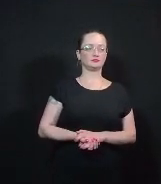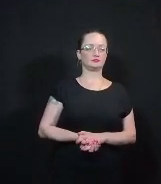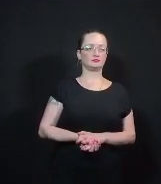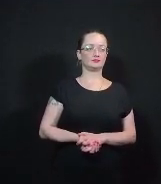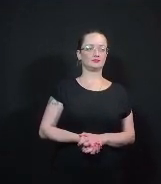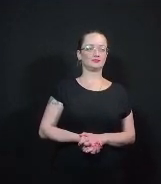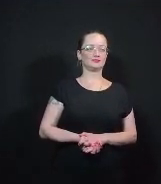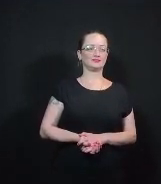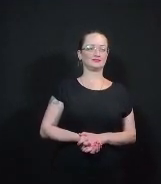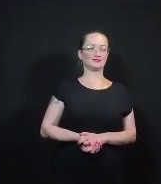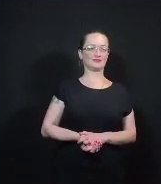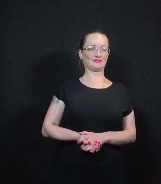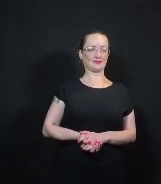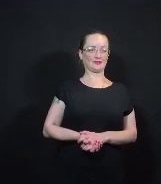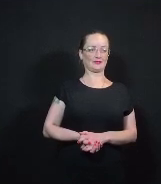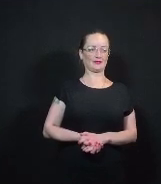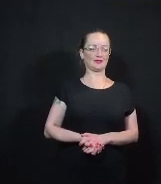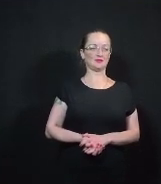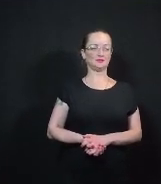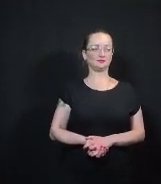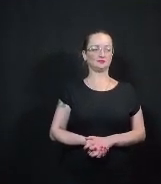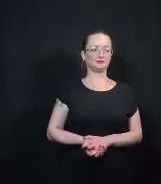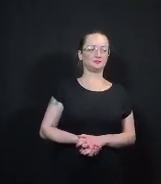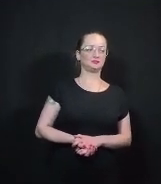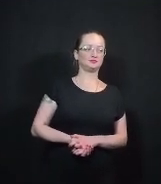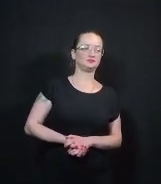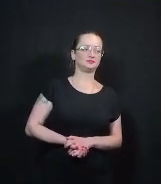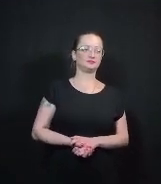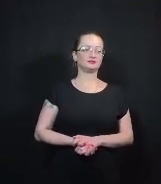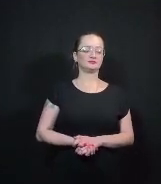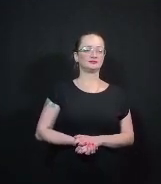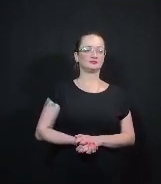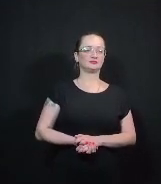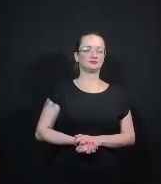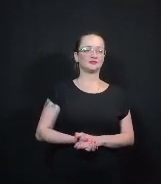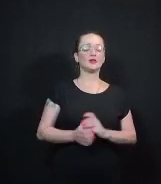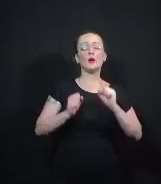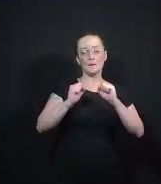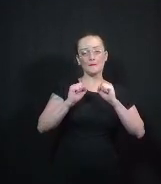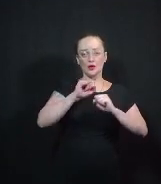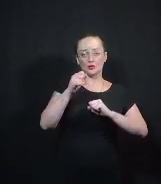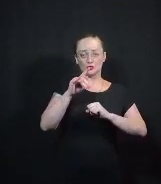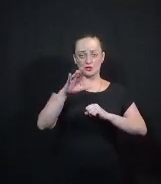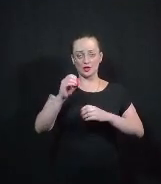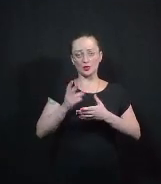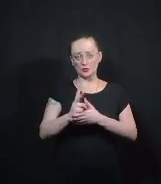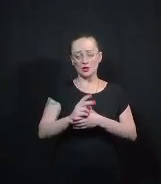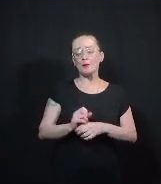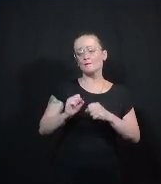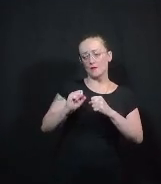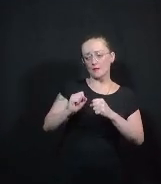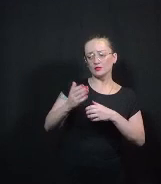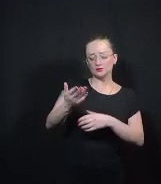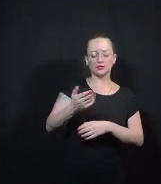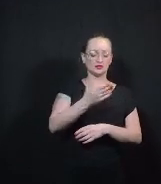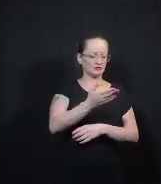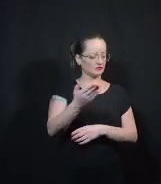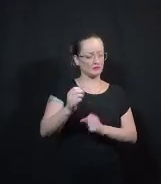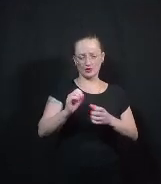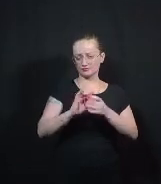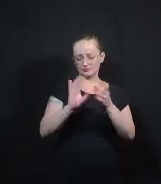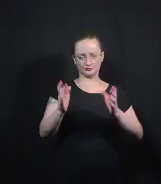Não sei se o Juliano quer continuar, eu acho que... eu pensei, pode ser você, aí o Juliano fala, enfim, fala você, Natália, aí o Juliano